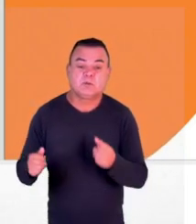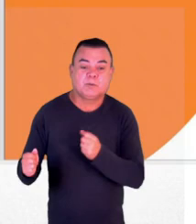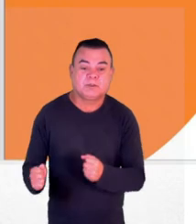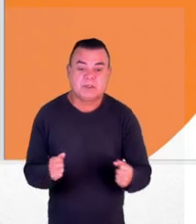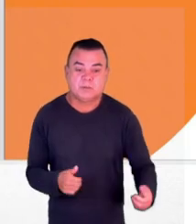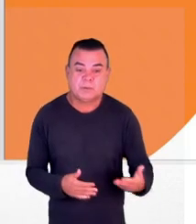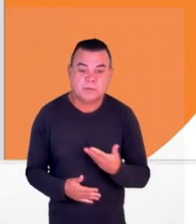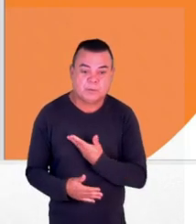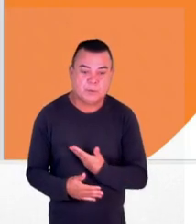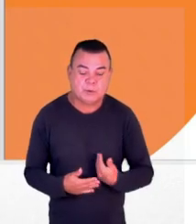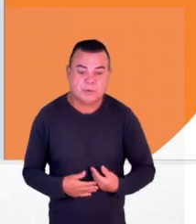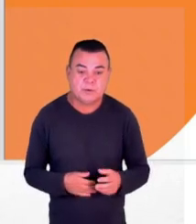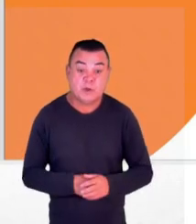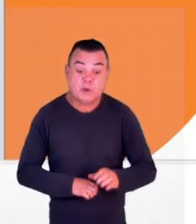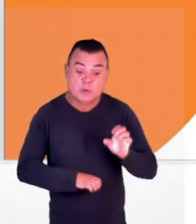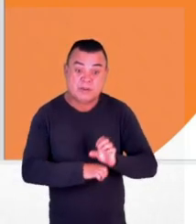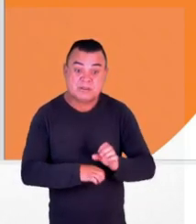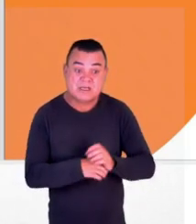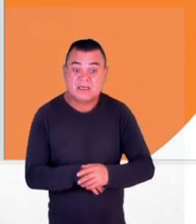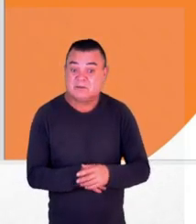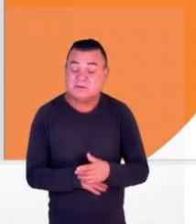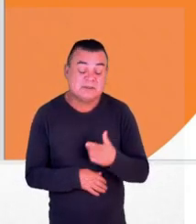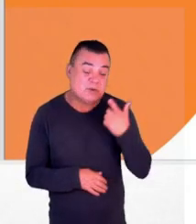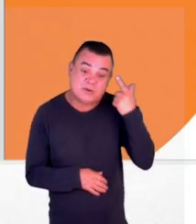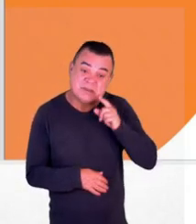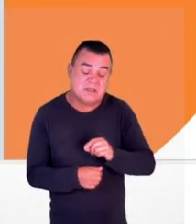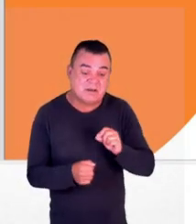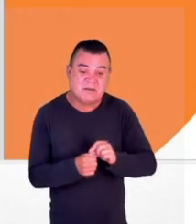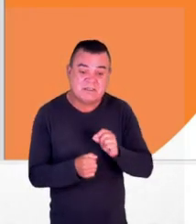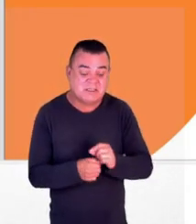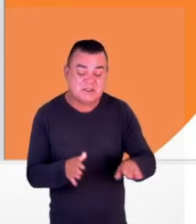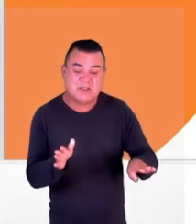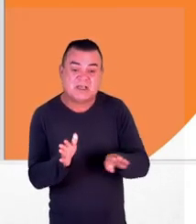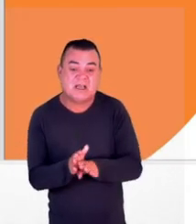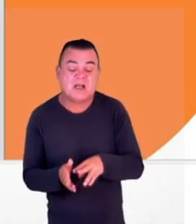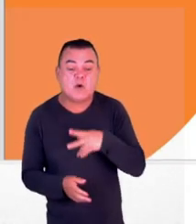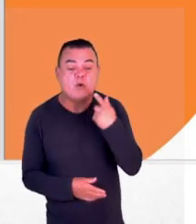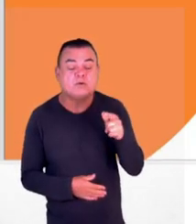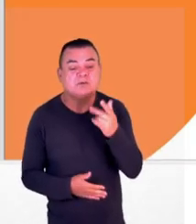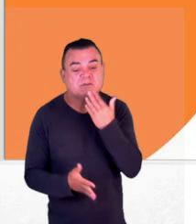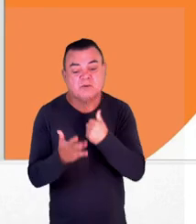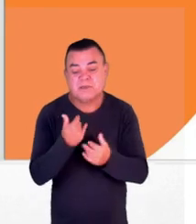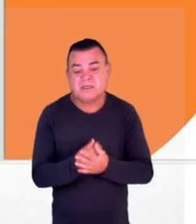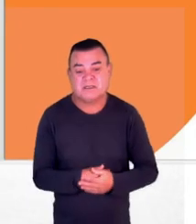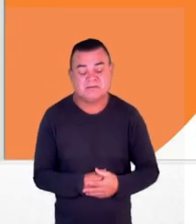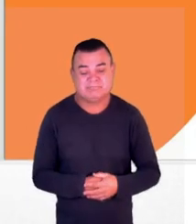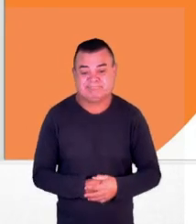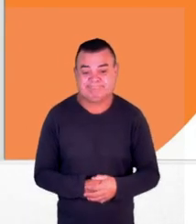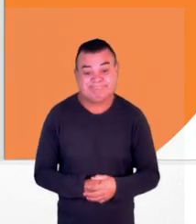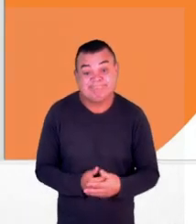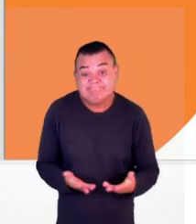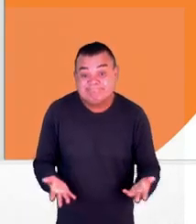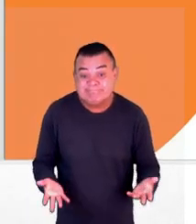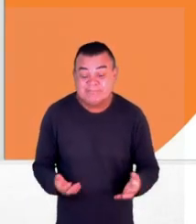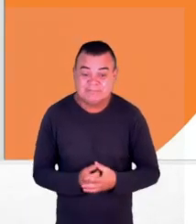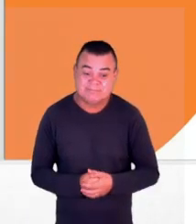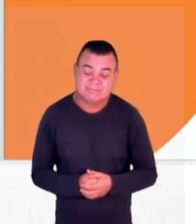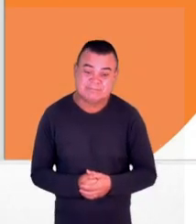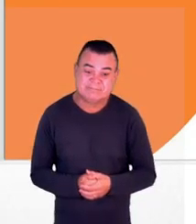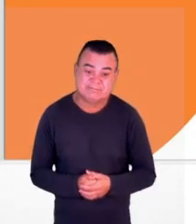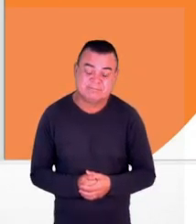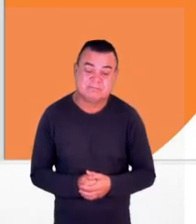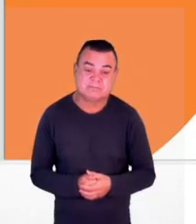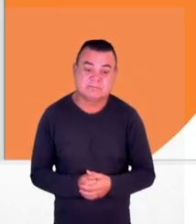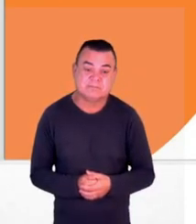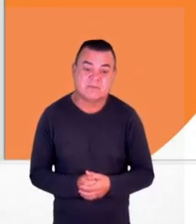não conseguia fazer chegar a alimentação lá ou conseguia chegar só inado né então muito simples compra deles né solução par ser muito simples compra